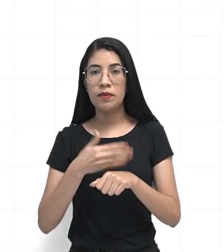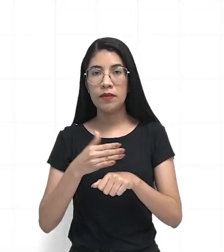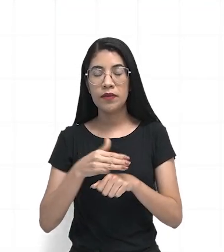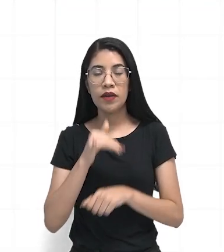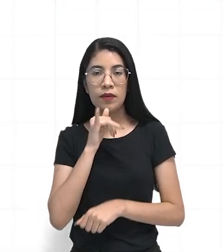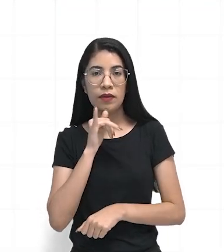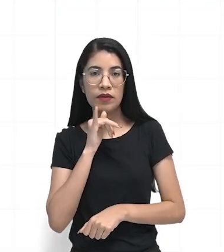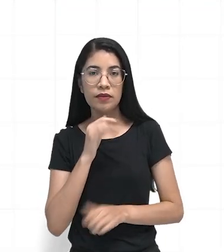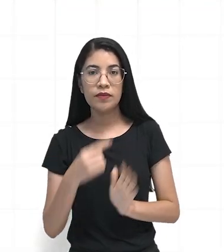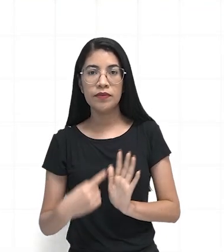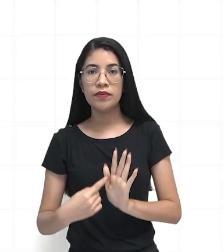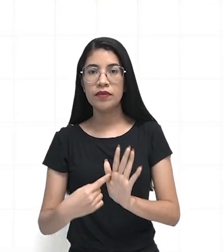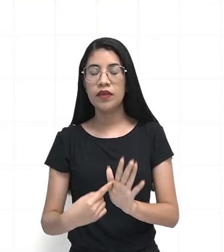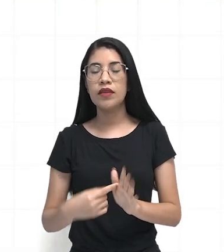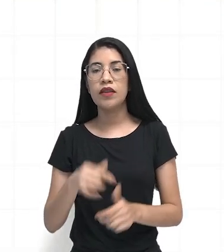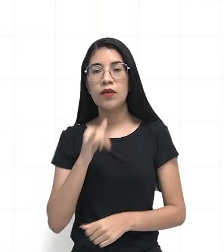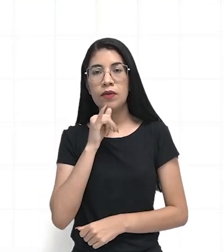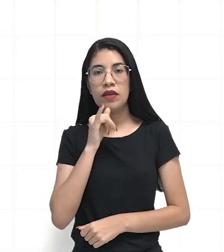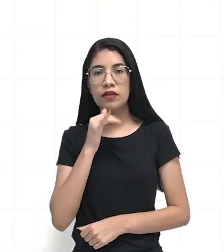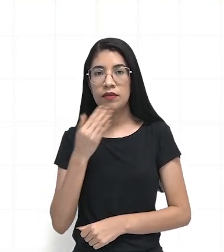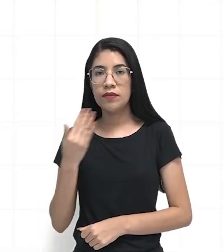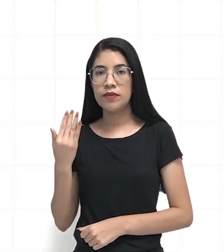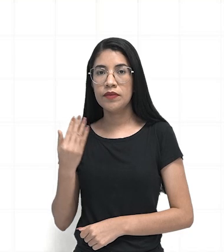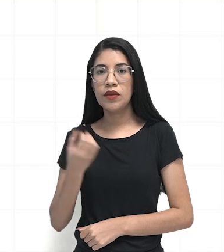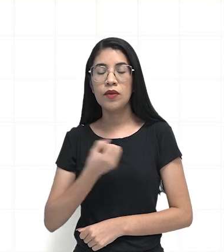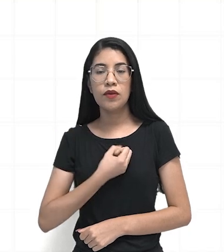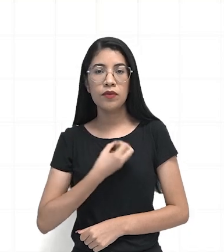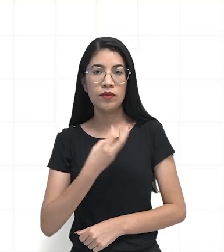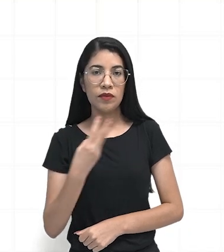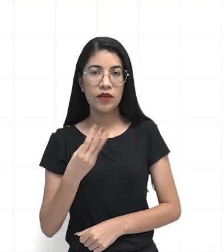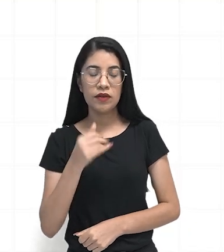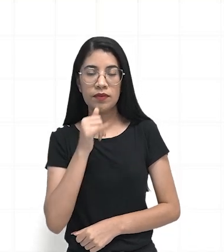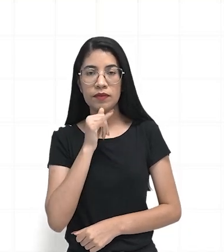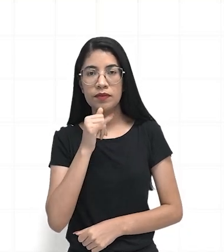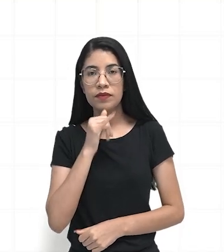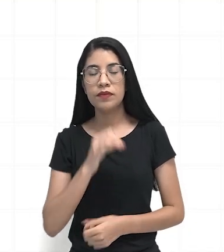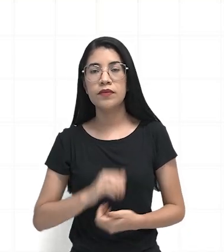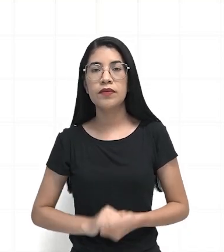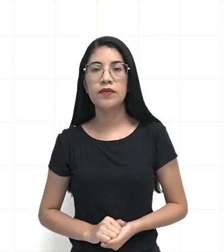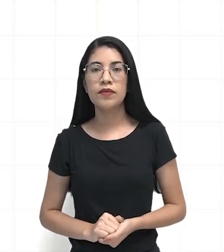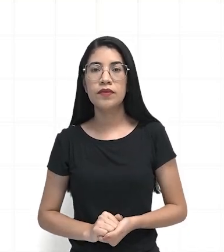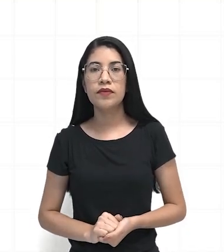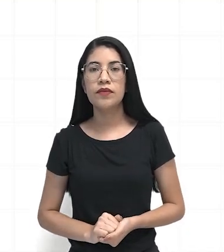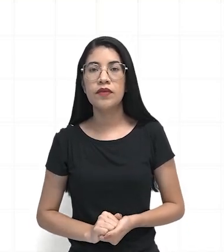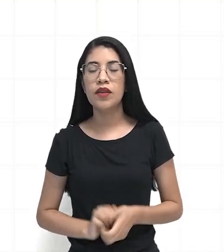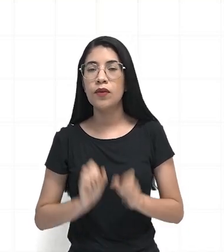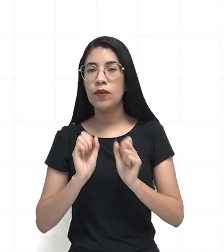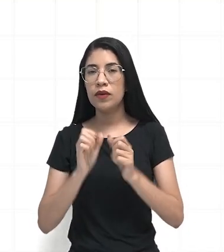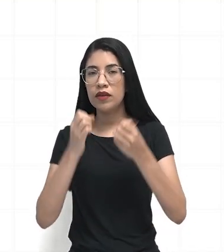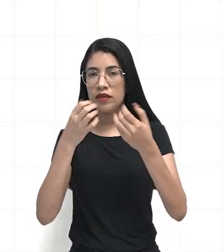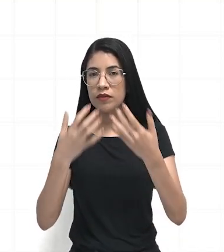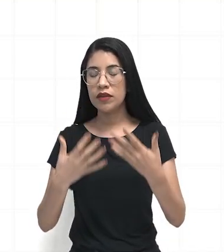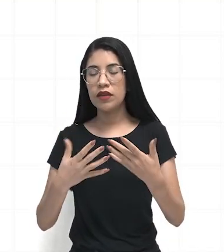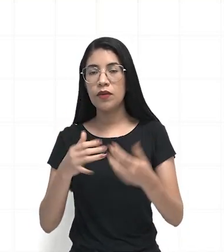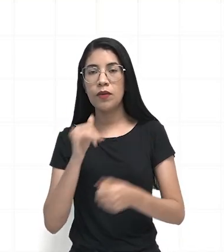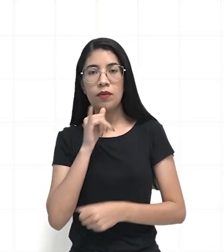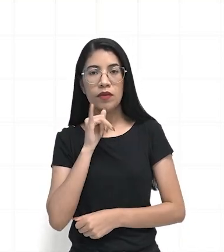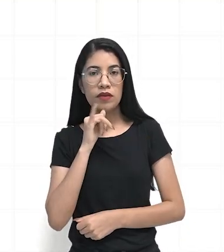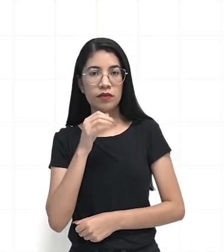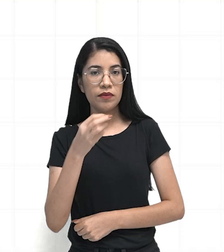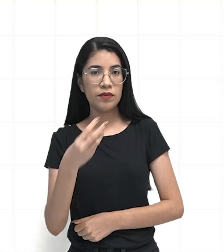exemplos, que nós temos aí o exemplo de número 3, tá certo? Olha o que diz aí o exemplo de